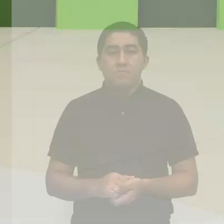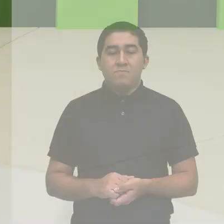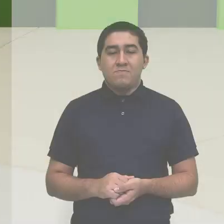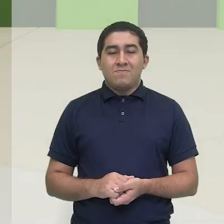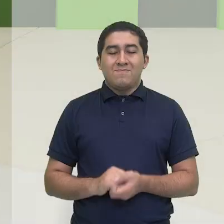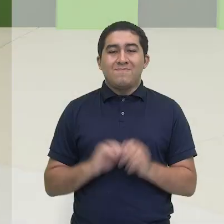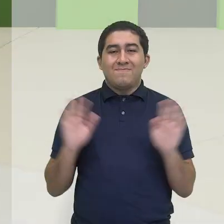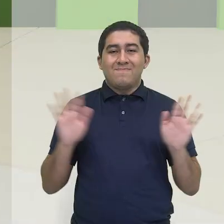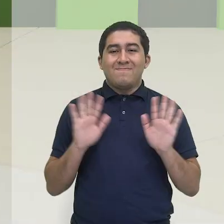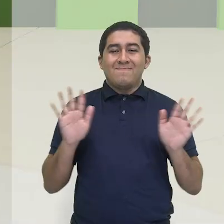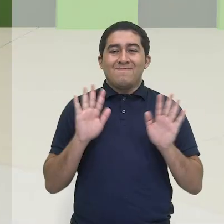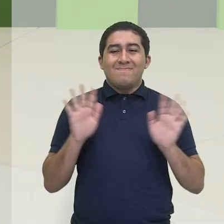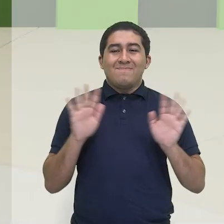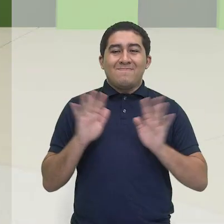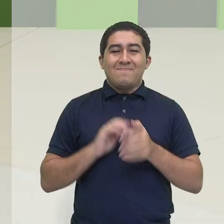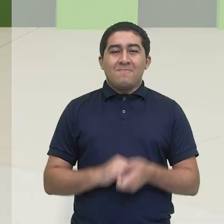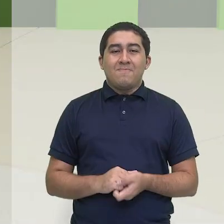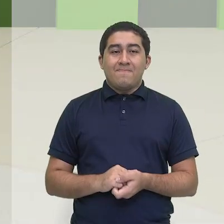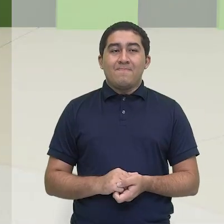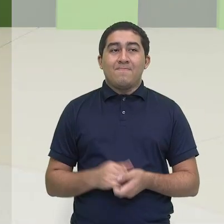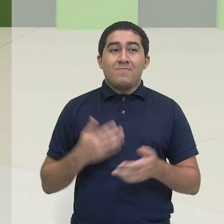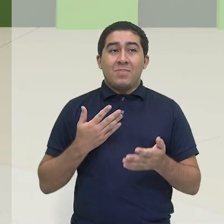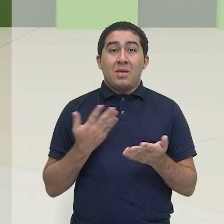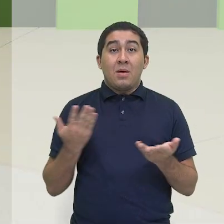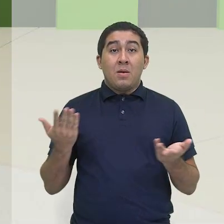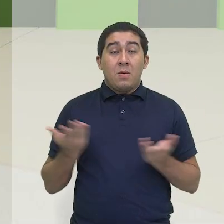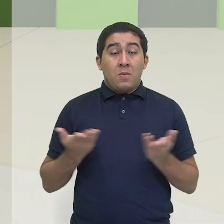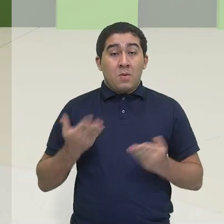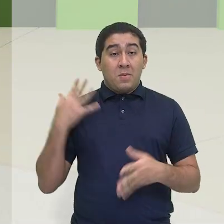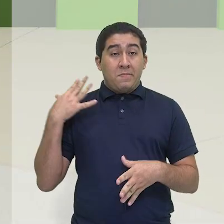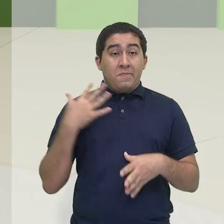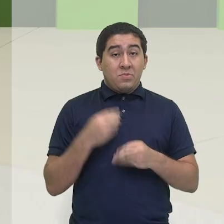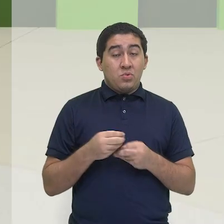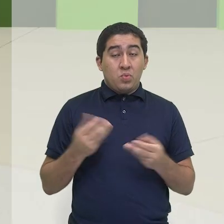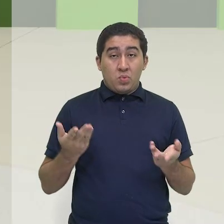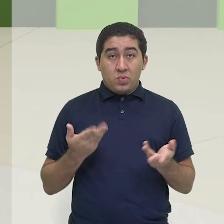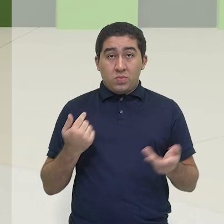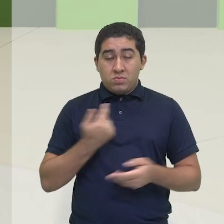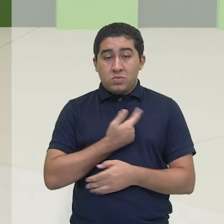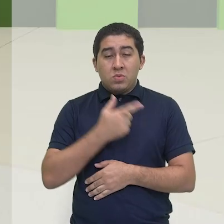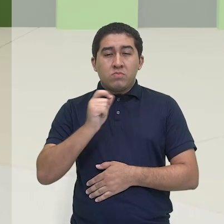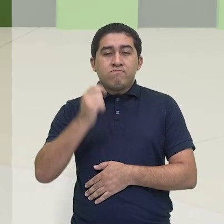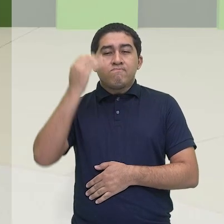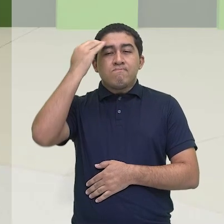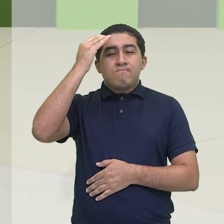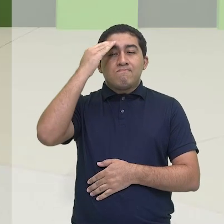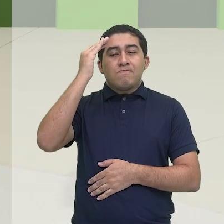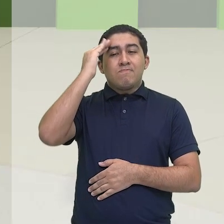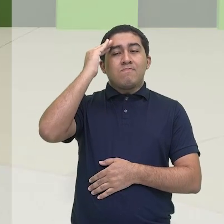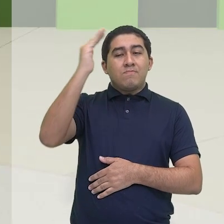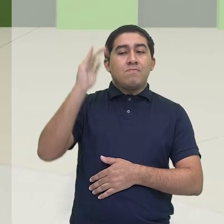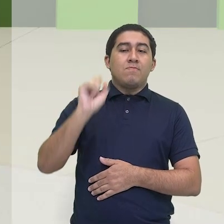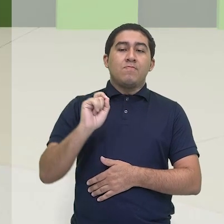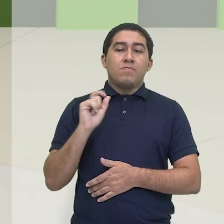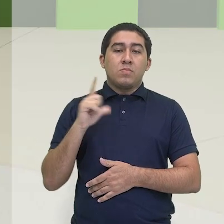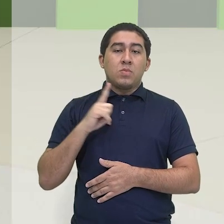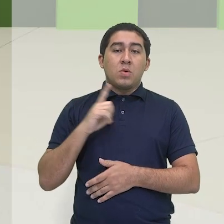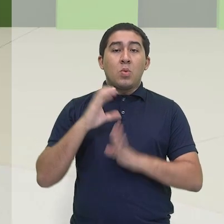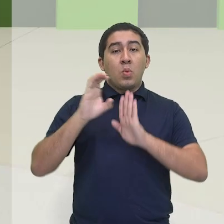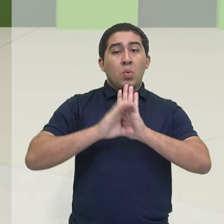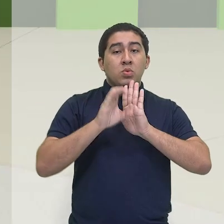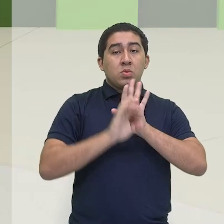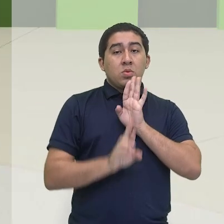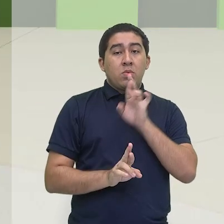Olá, queridos! Então, na nossa revisão de hoje, nós vamos reforçar inicialmente aqui os conceitos